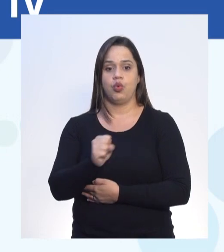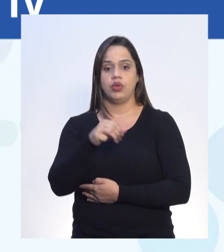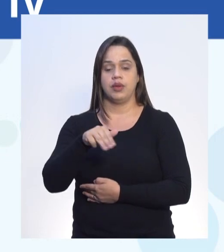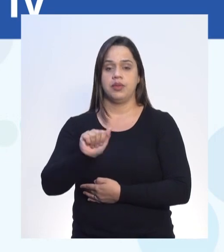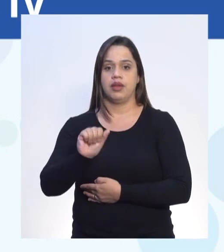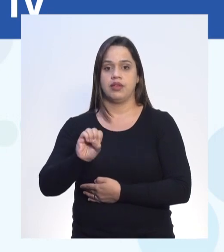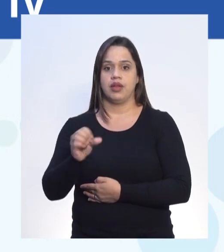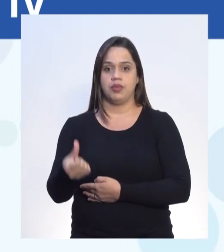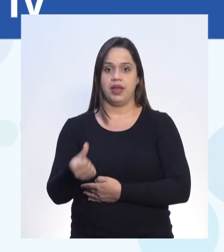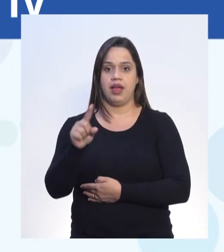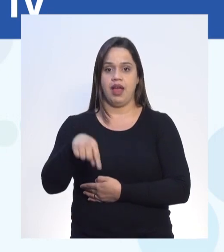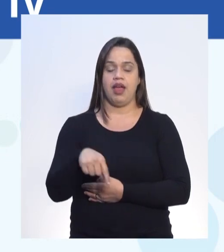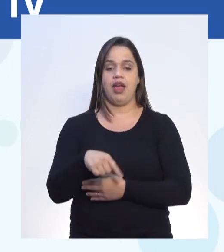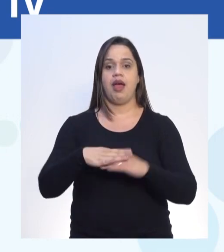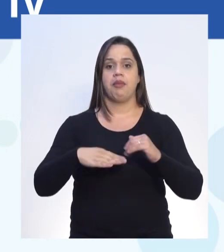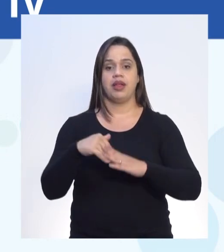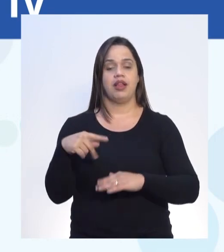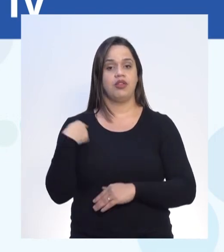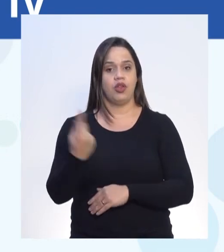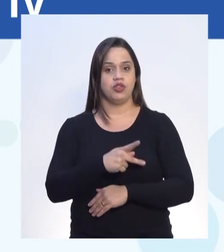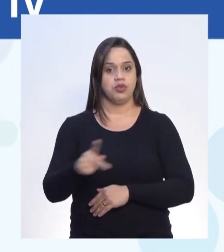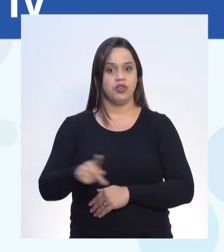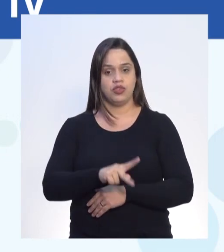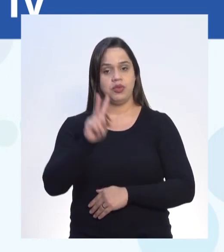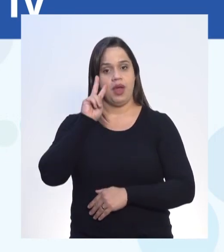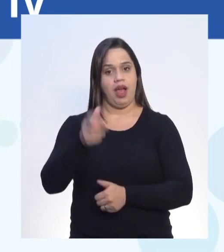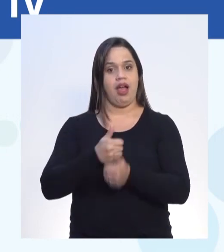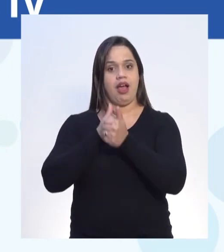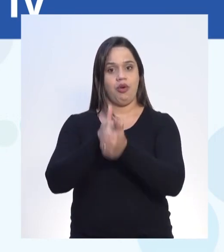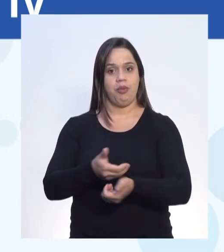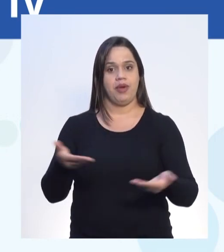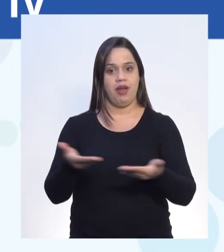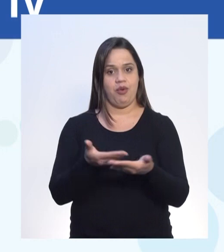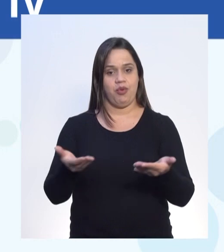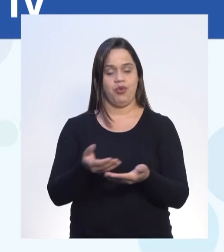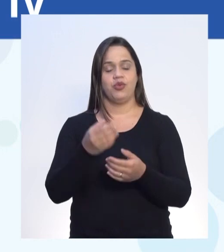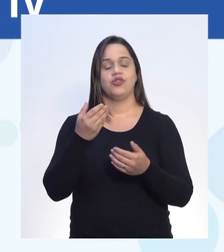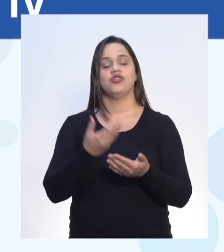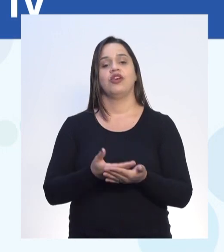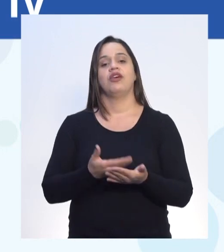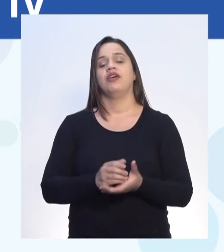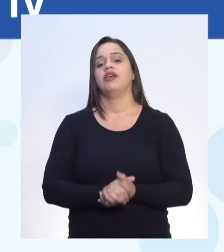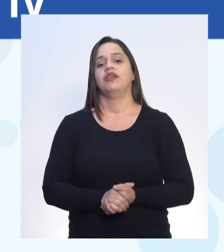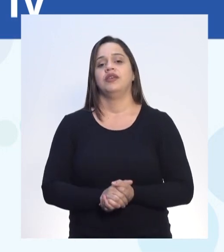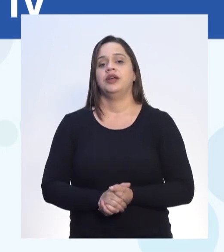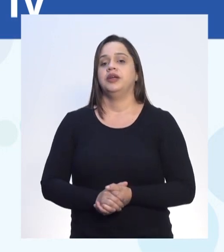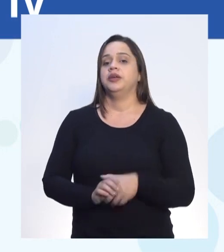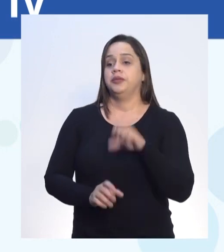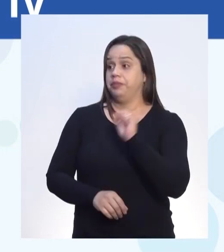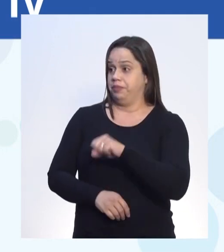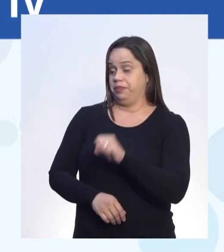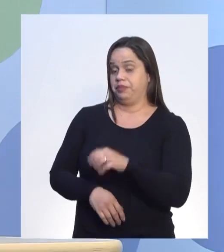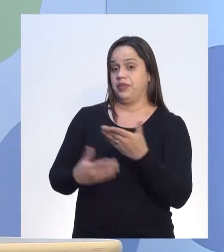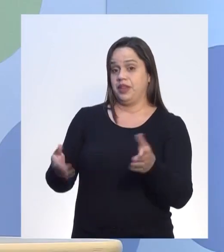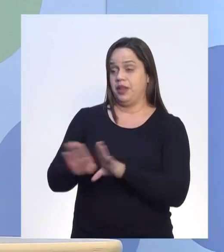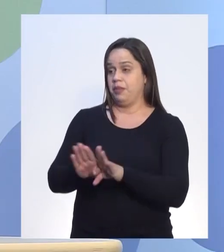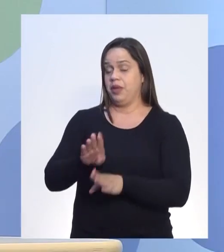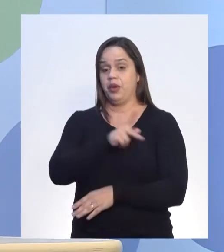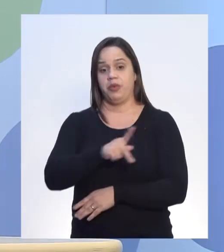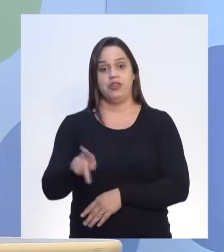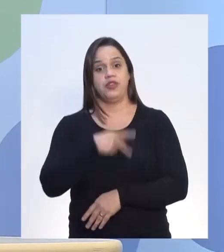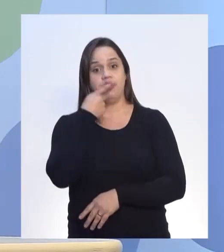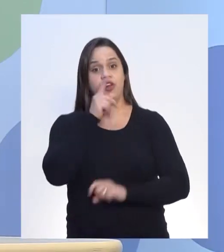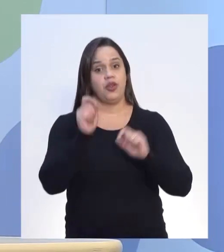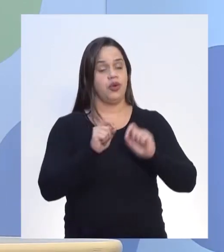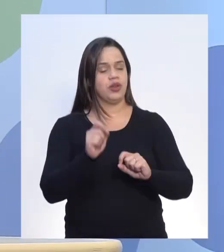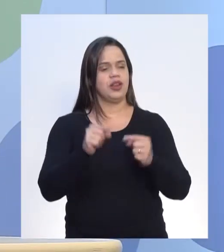EF08MA06 é habilidade para os nossos professores, tá? Que nós vamos trabalhar hoje nessa aula. Isso. Inclusive, um professor até colocou relacionado